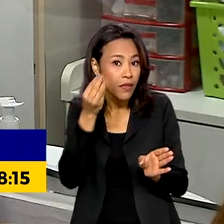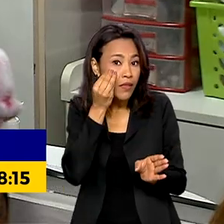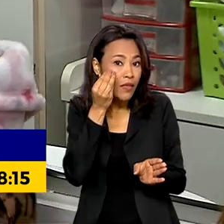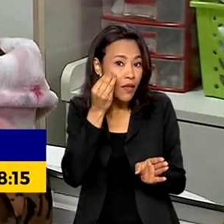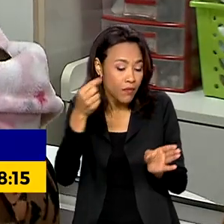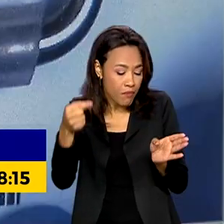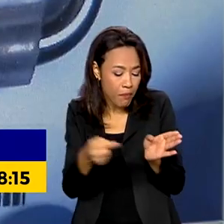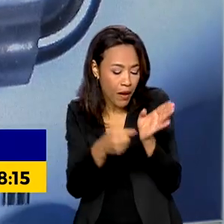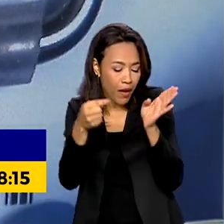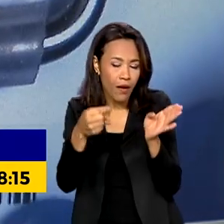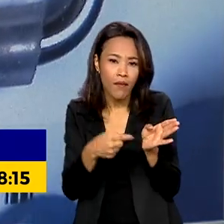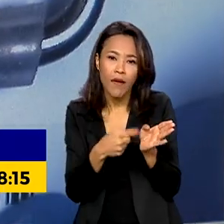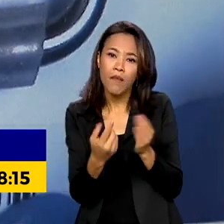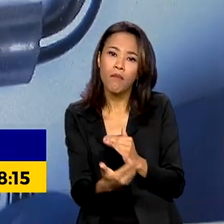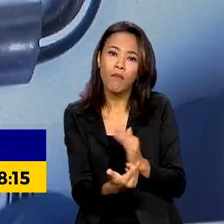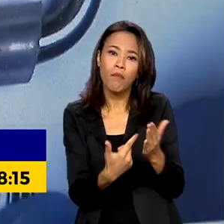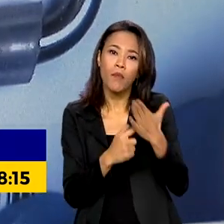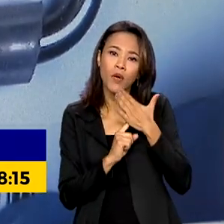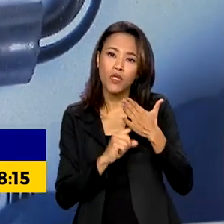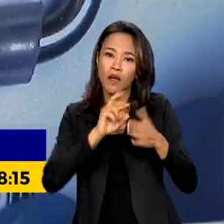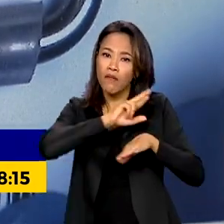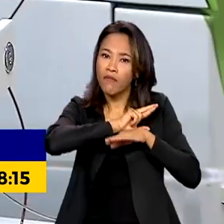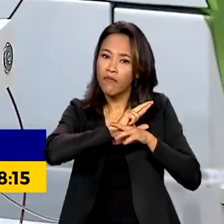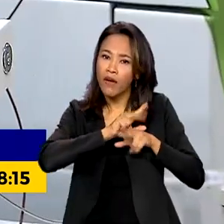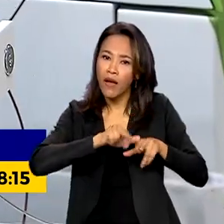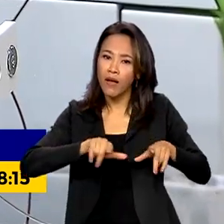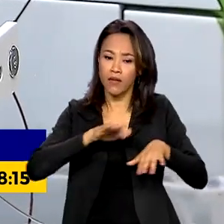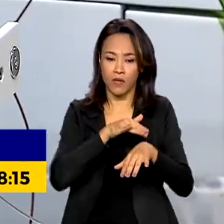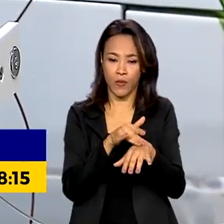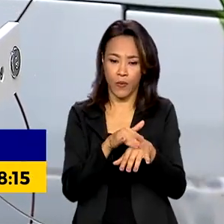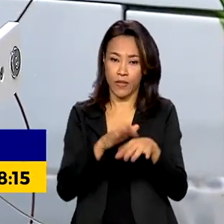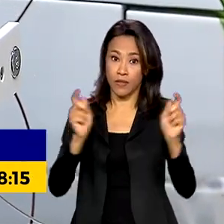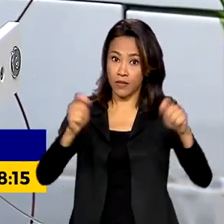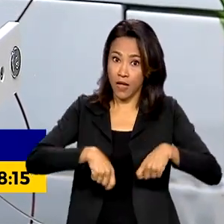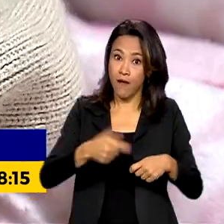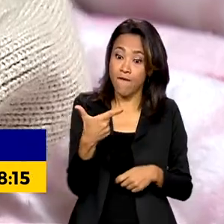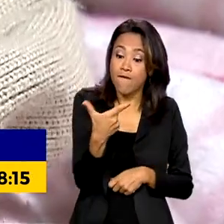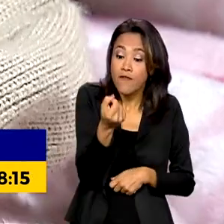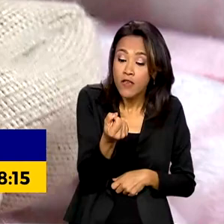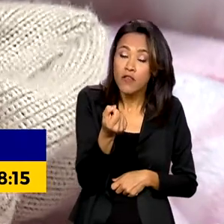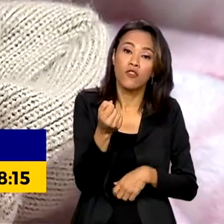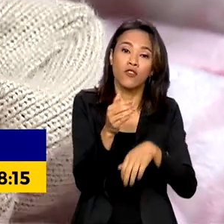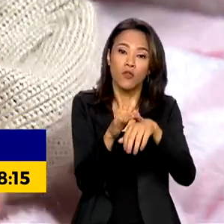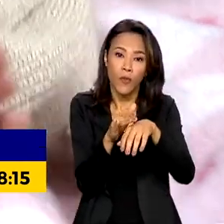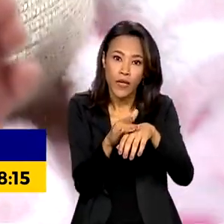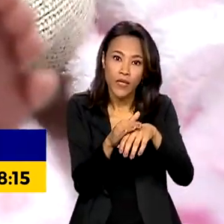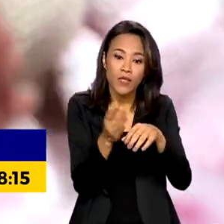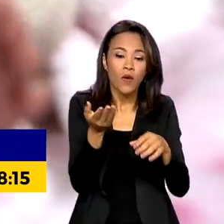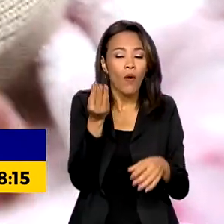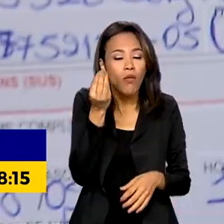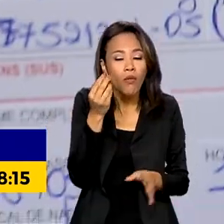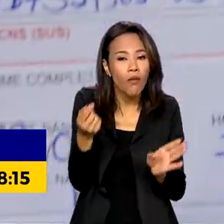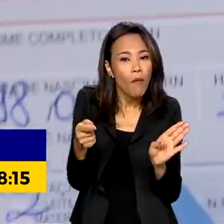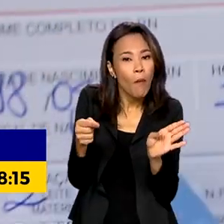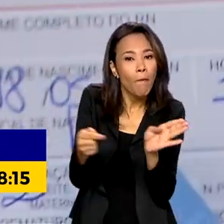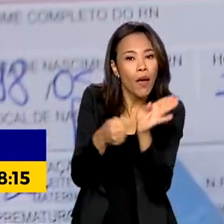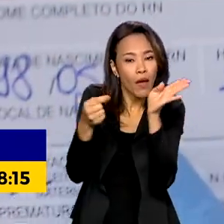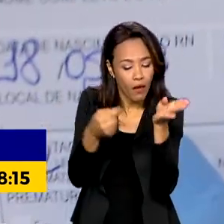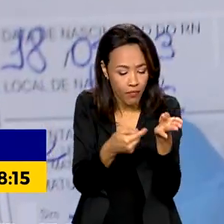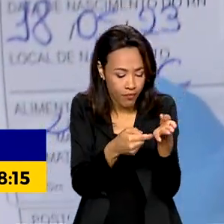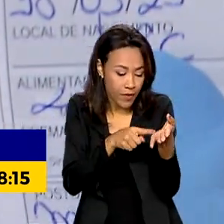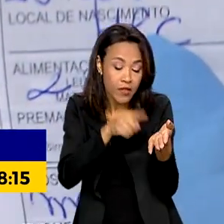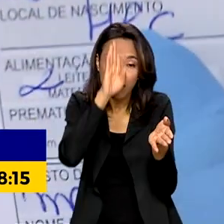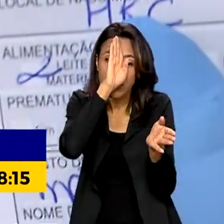várias doenças, né? Atualmente é possível detectar cerca de 20 doenças a partir do teste do pezinho, disponível